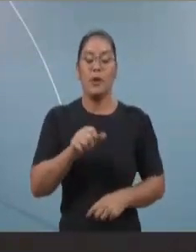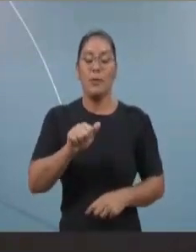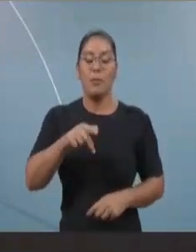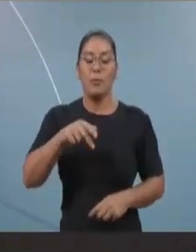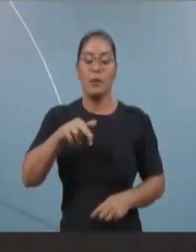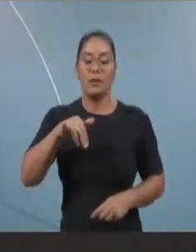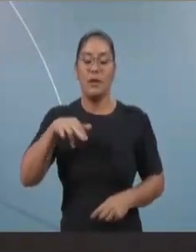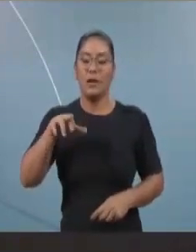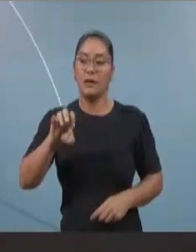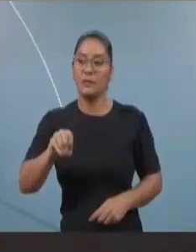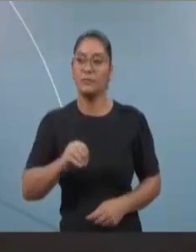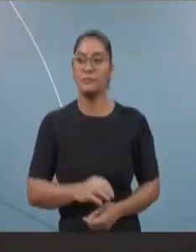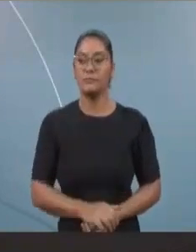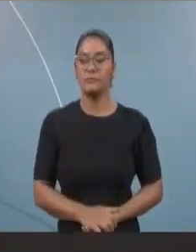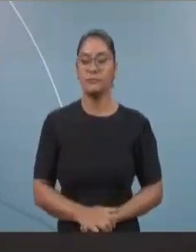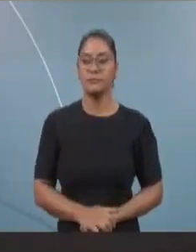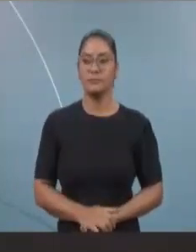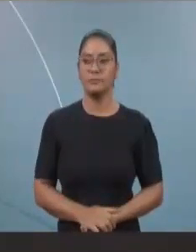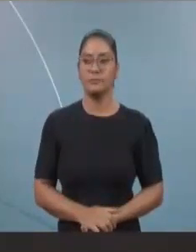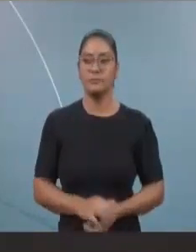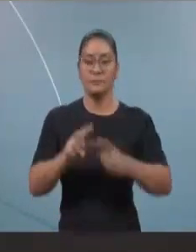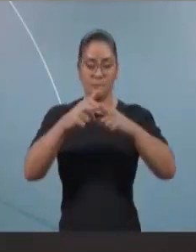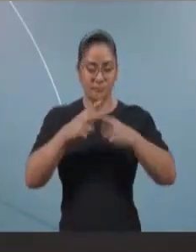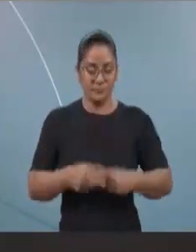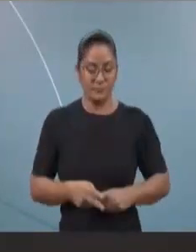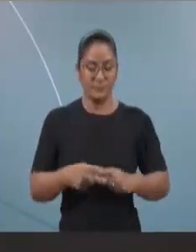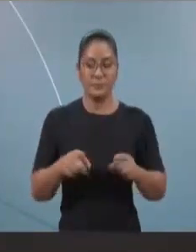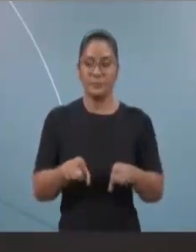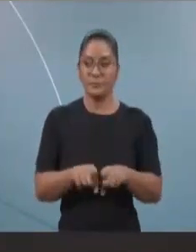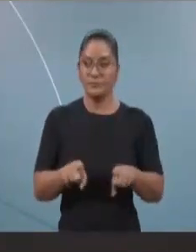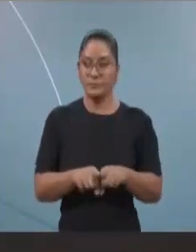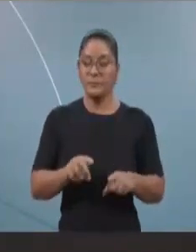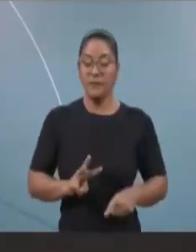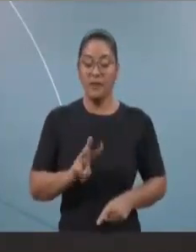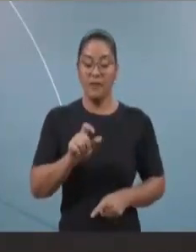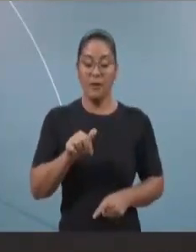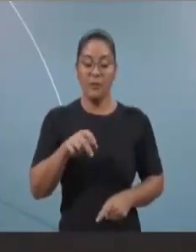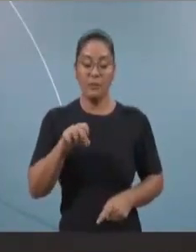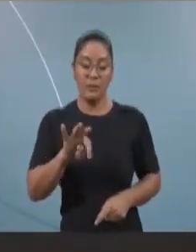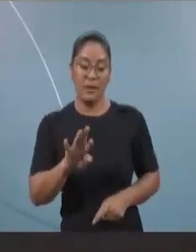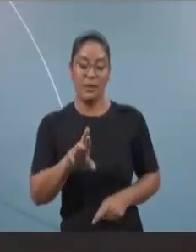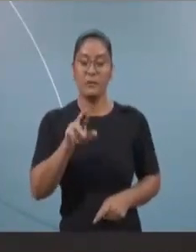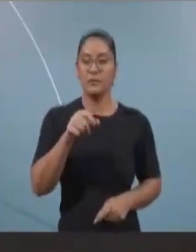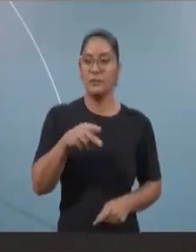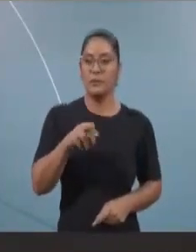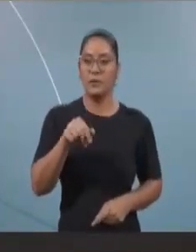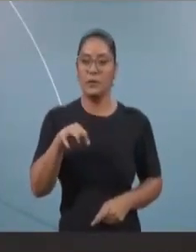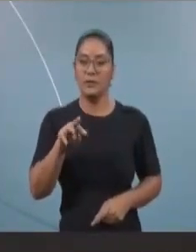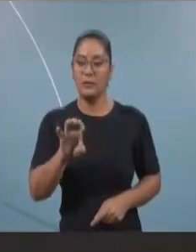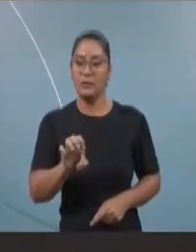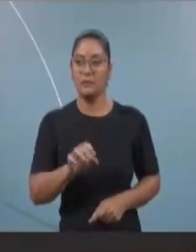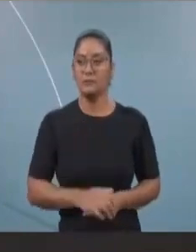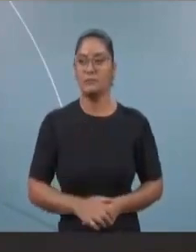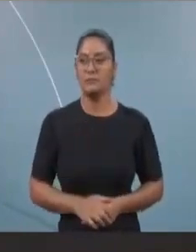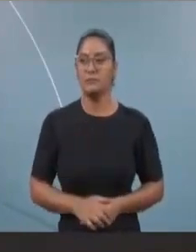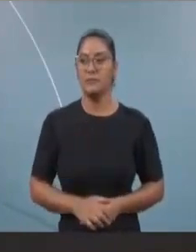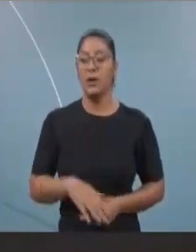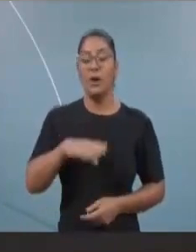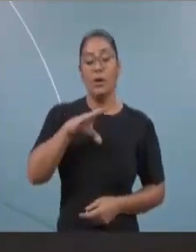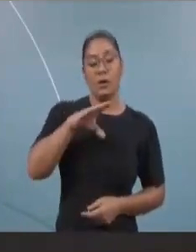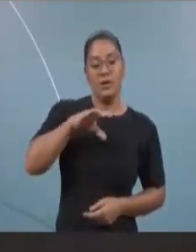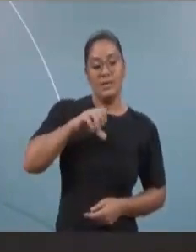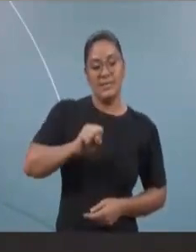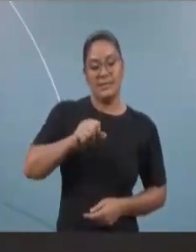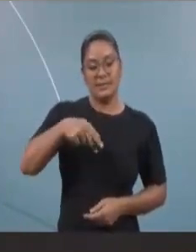Apolinário Barbosa reforma também da Escola Valter Duarte Pereira que fica no Conjunto